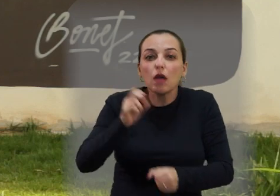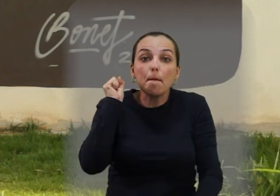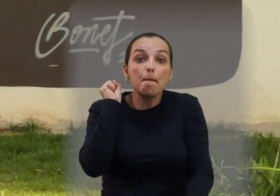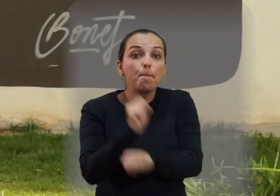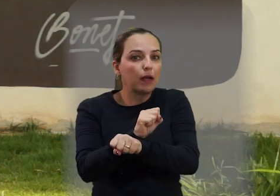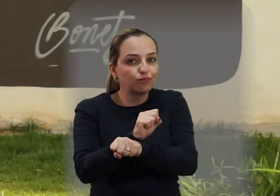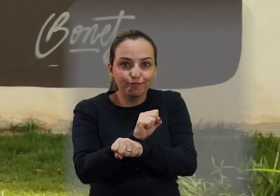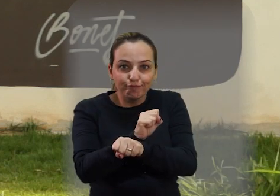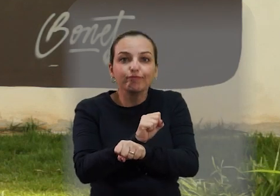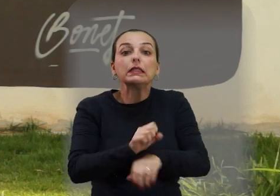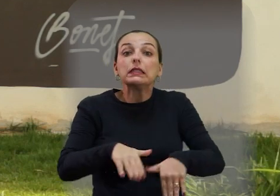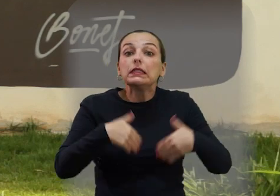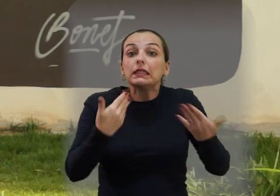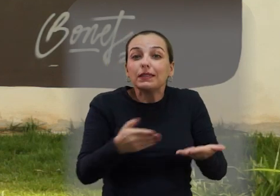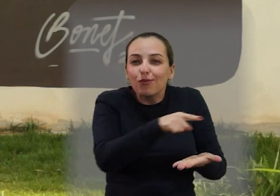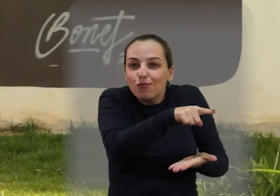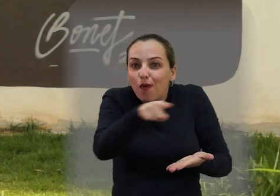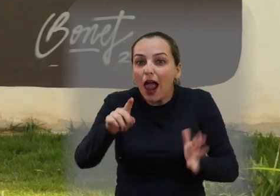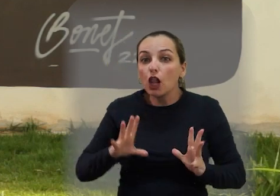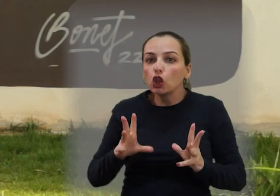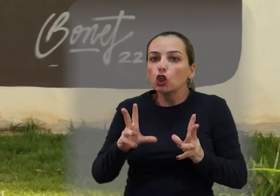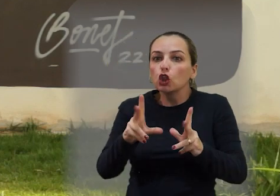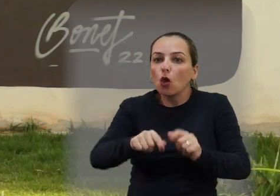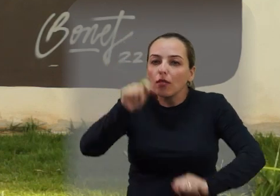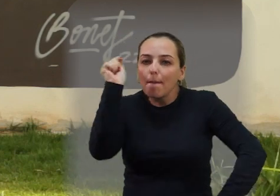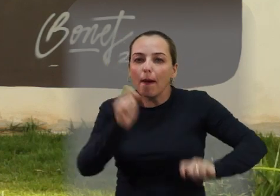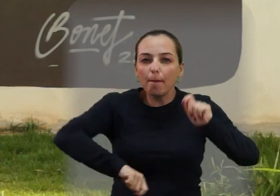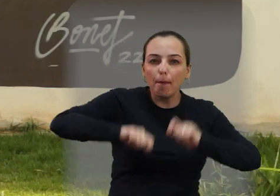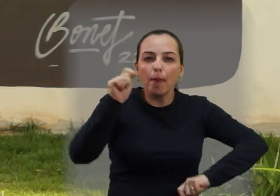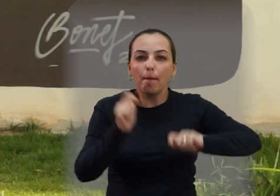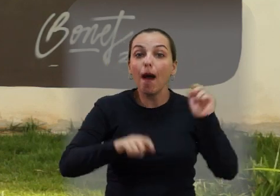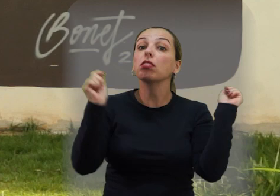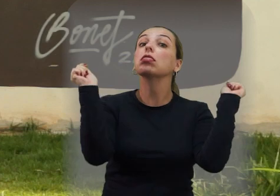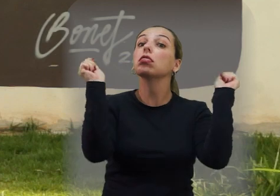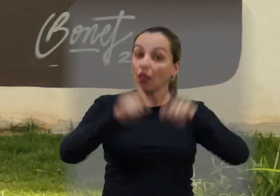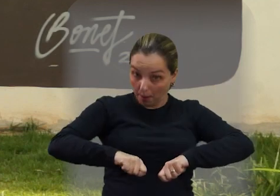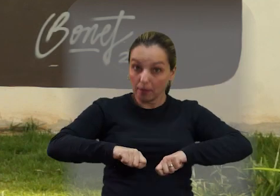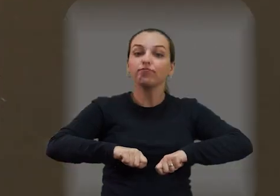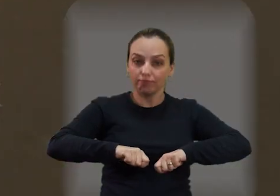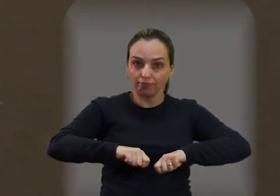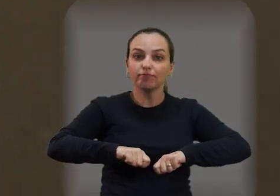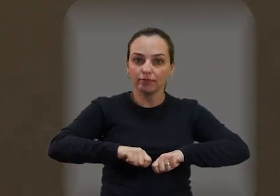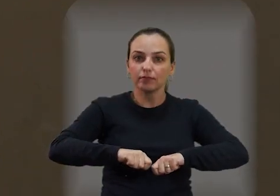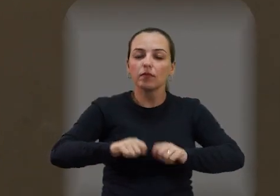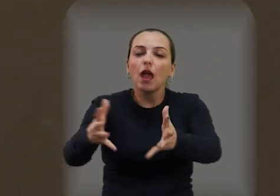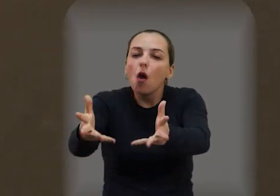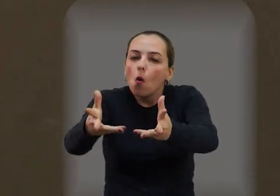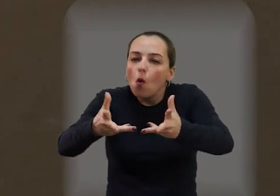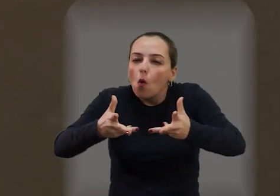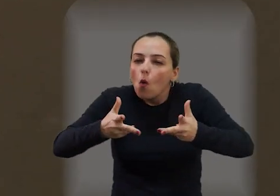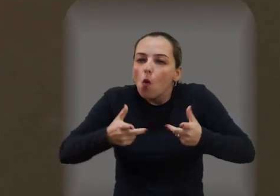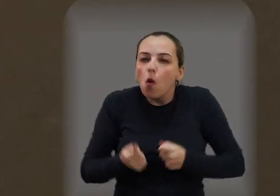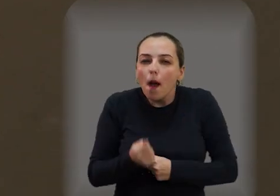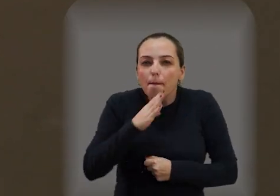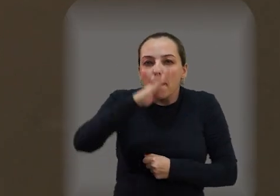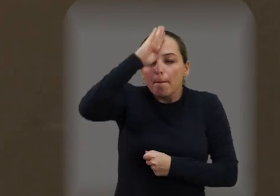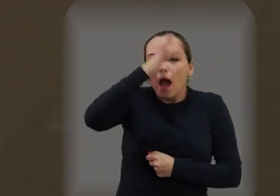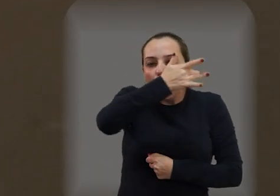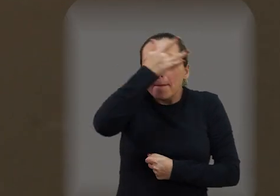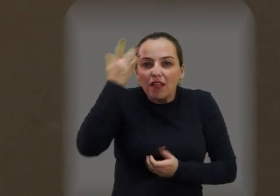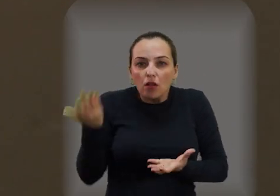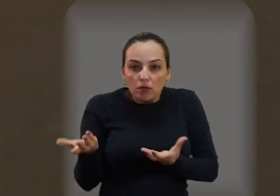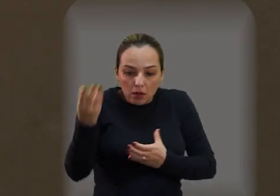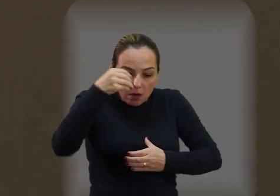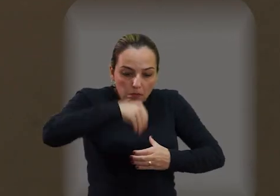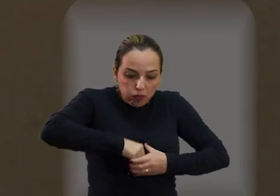aí avançada, a gente tem ex-usuários de droga pesada, como crack, e essas pessoas todas, elas conseguem